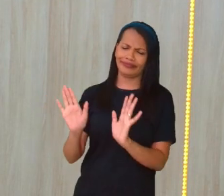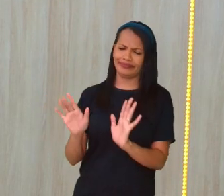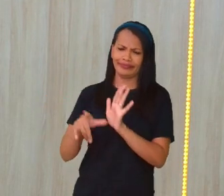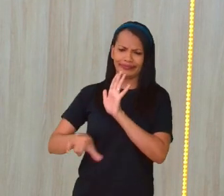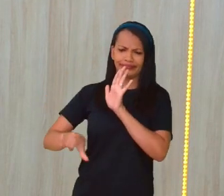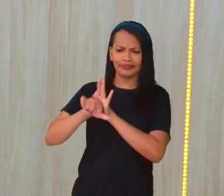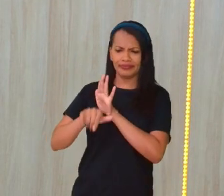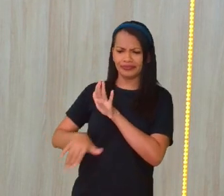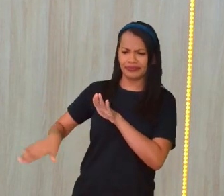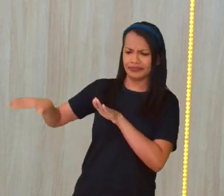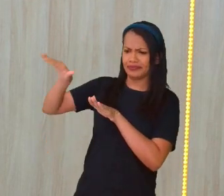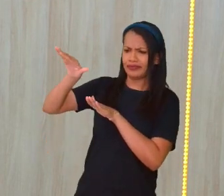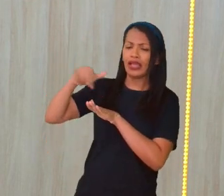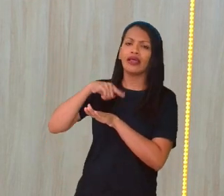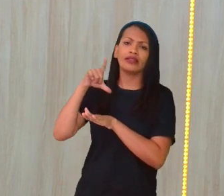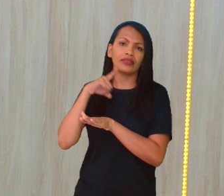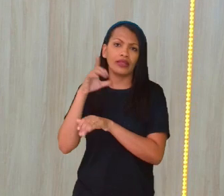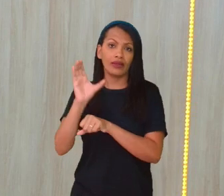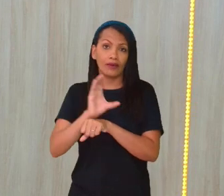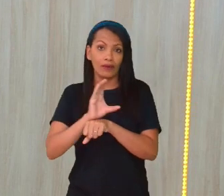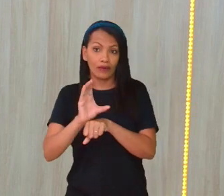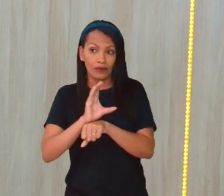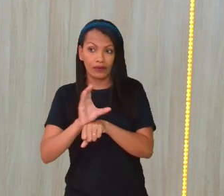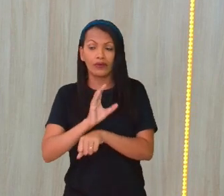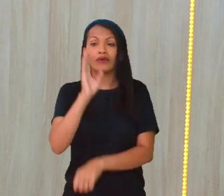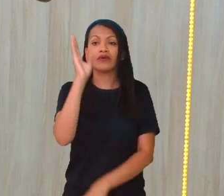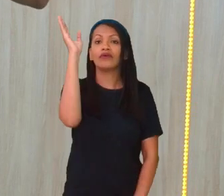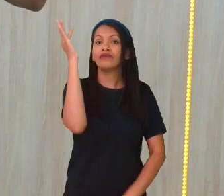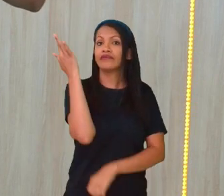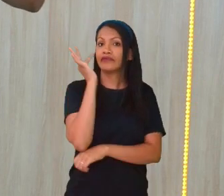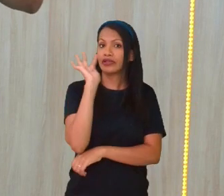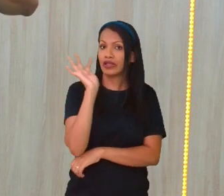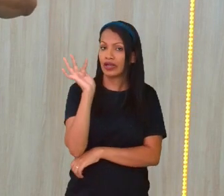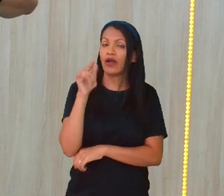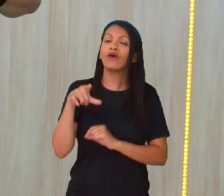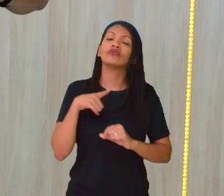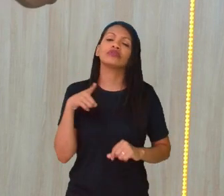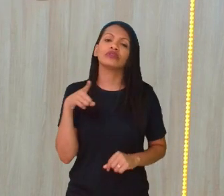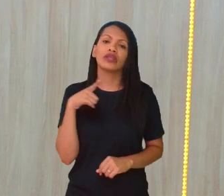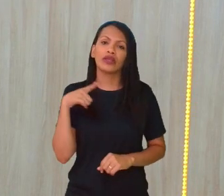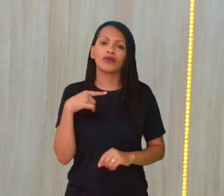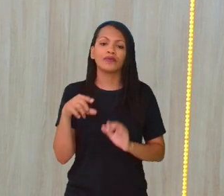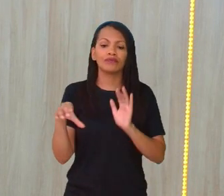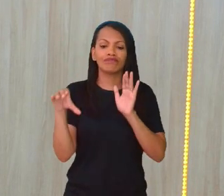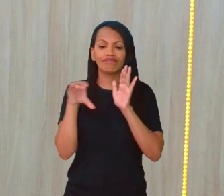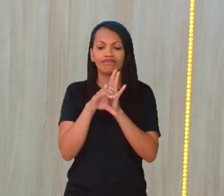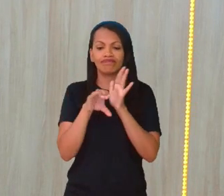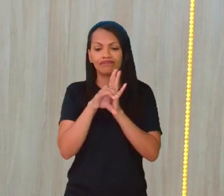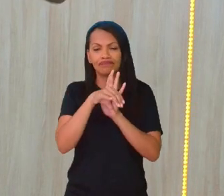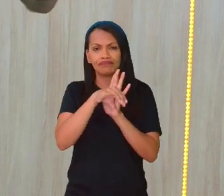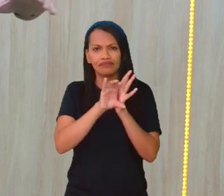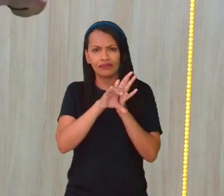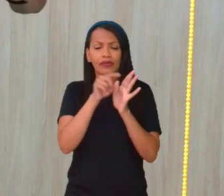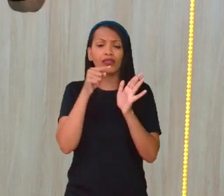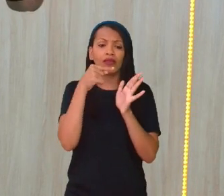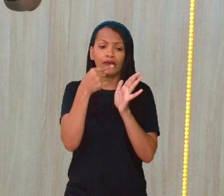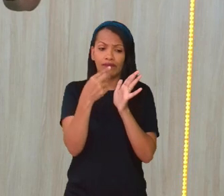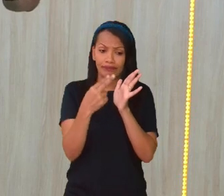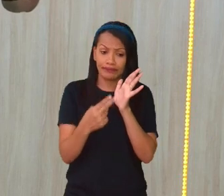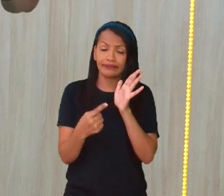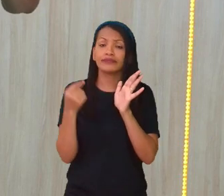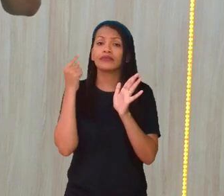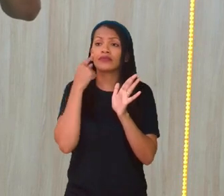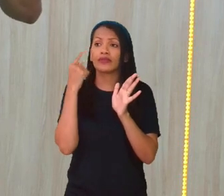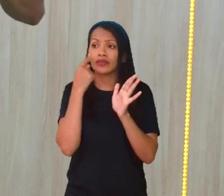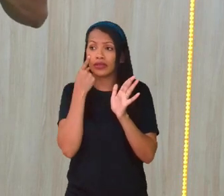gente tem a Constituição Federal, temos o Código Civil, nós temos várias normas, não